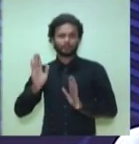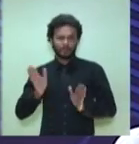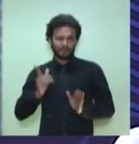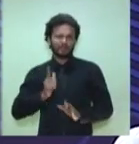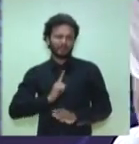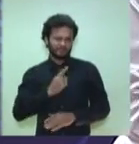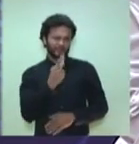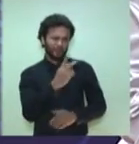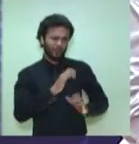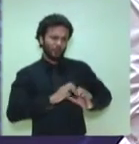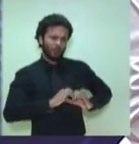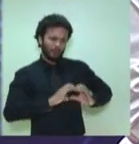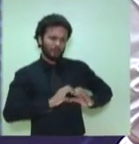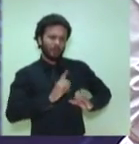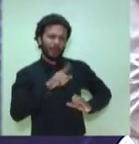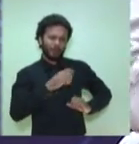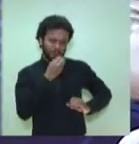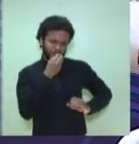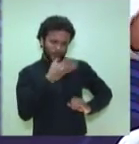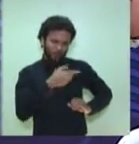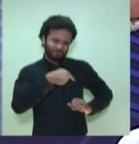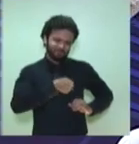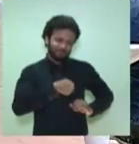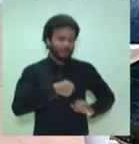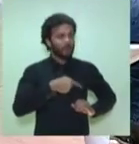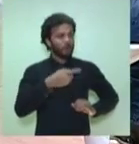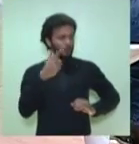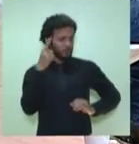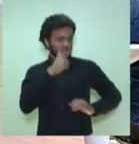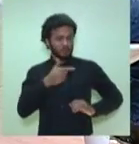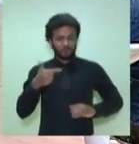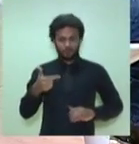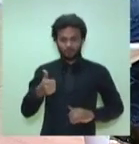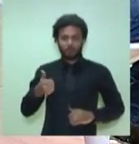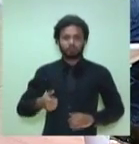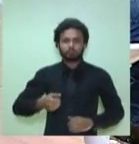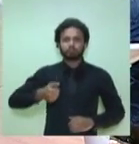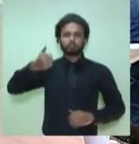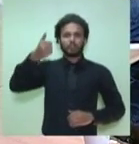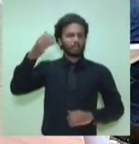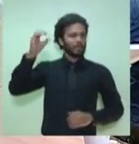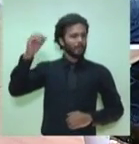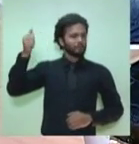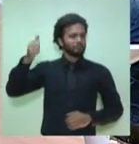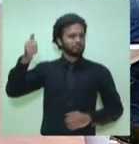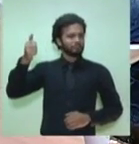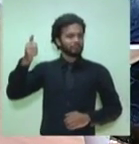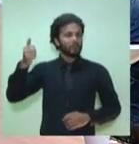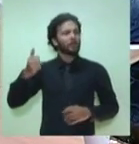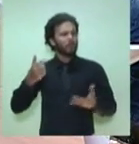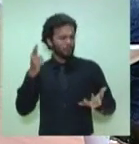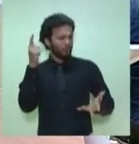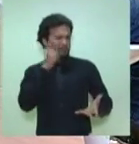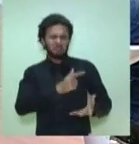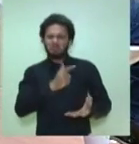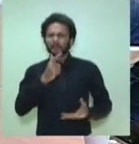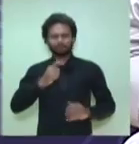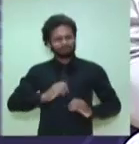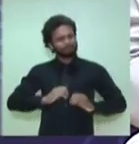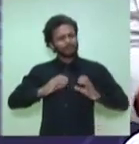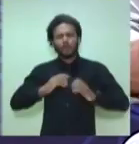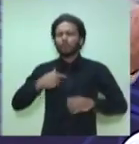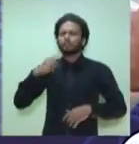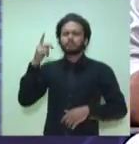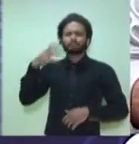seu coração, que é bondoso. Passamos de 21º lugar para 11º lugar. Para mim é uma conquista muito grande de